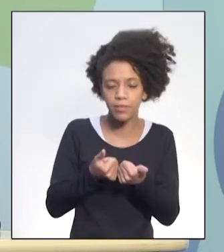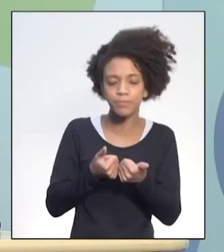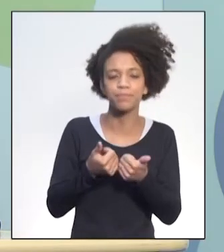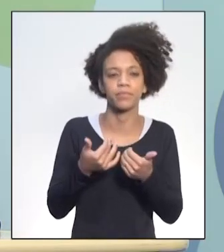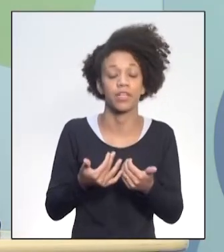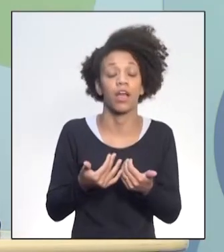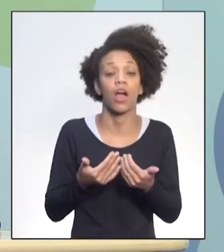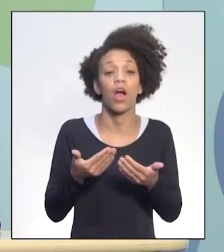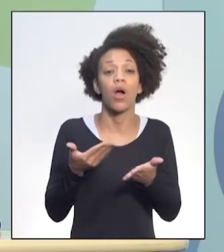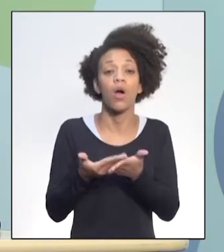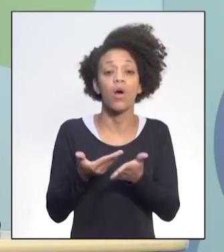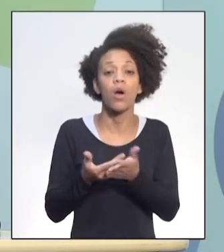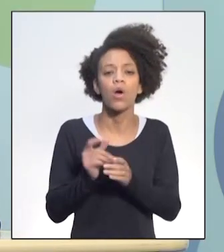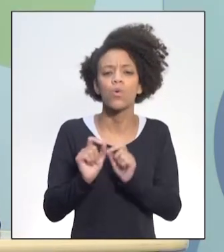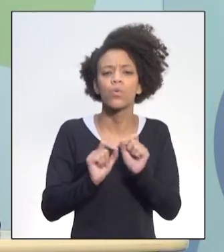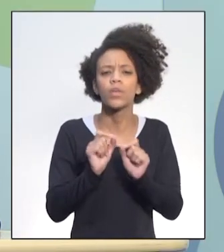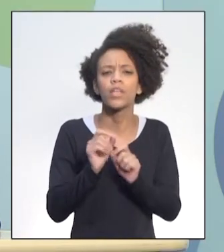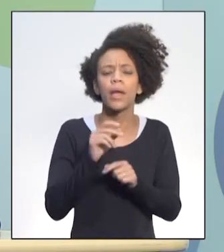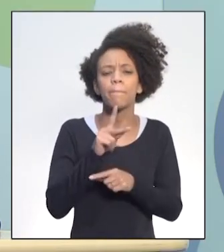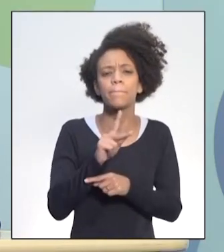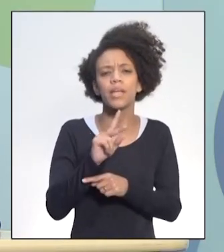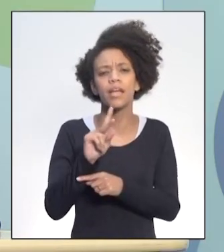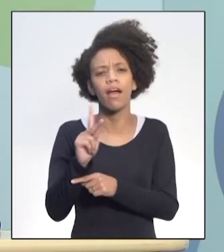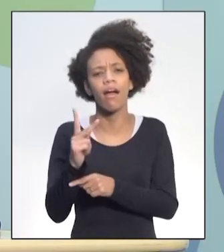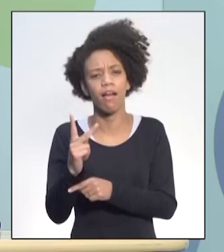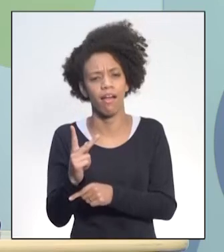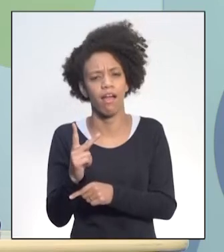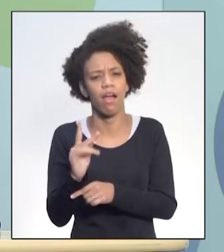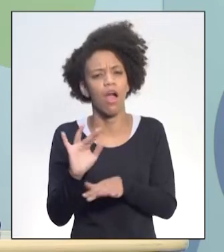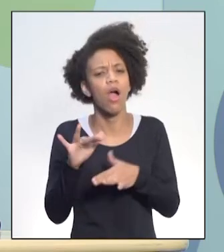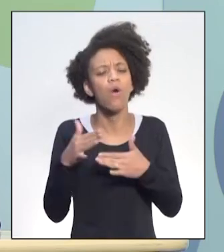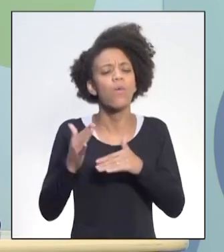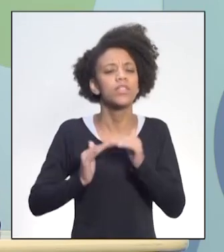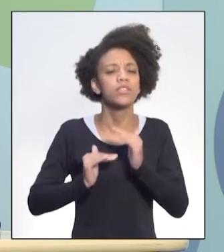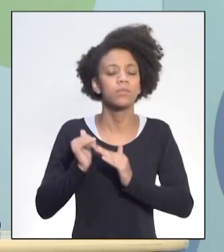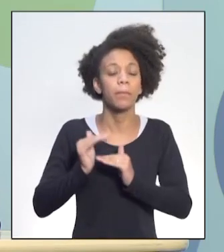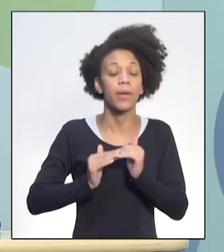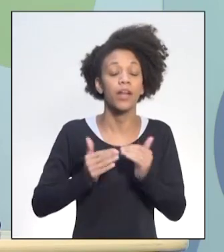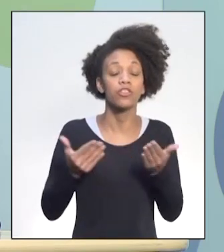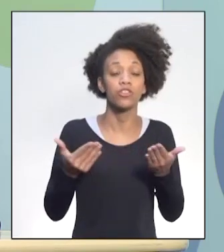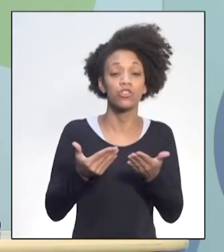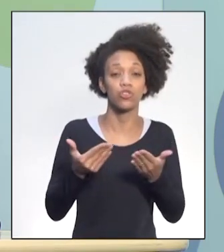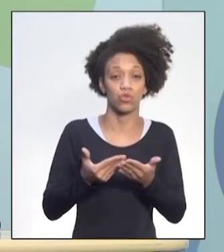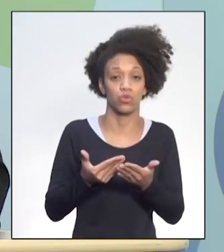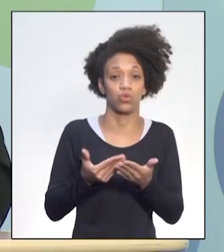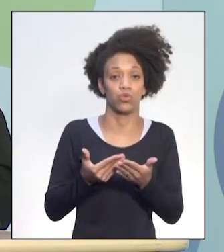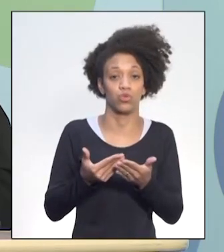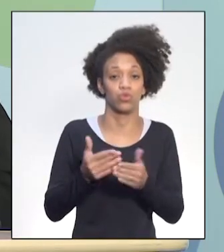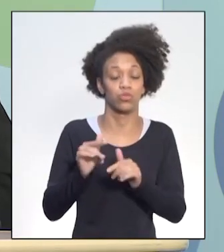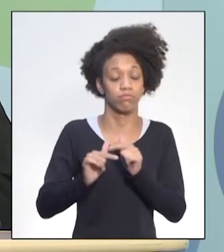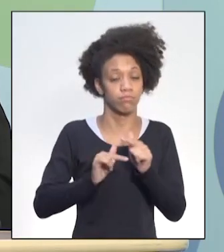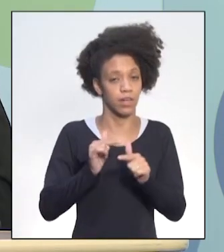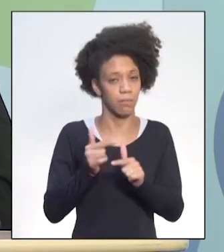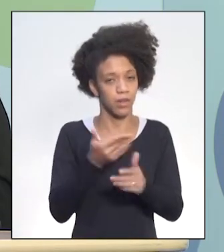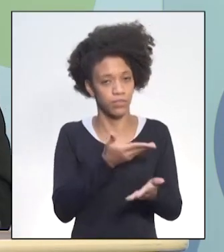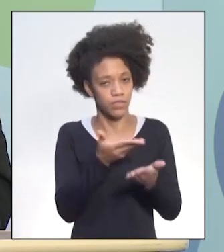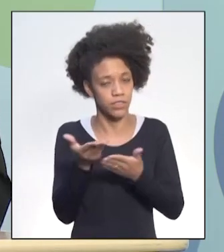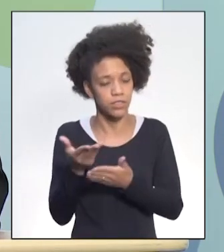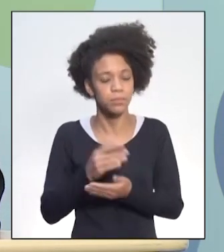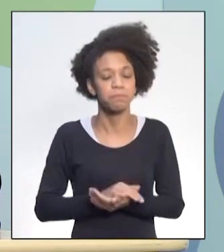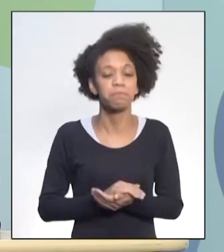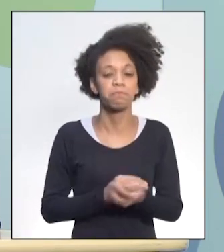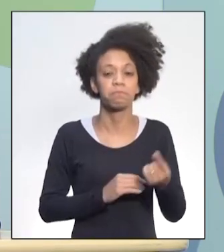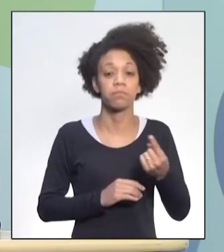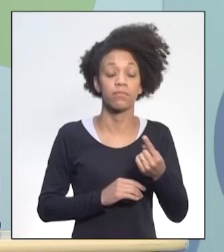estaremos tendo uma aula sobre o que é pH. Quais são as habilidades que nós iremos trabalhar com vocês hoje?